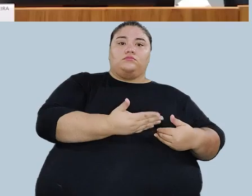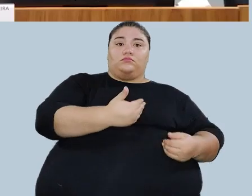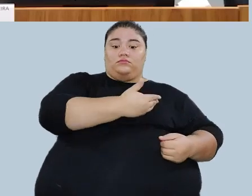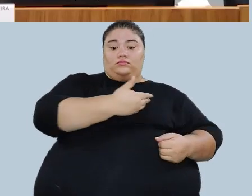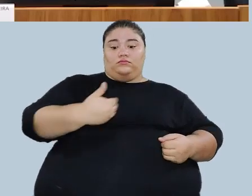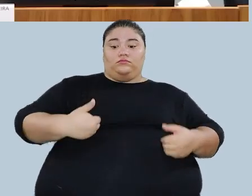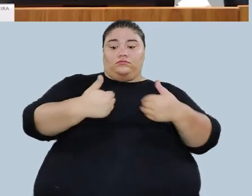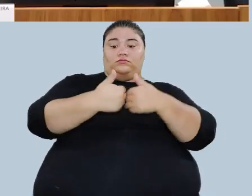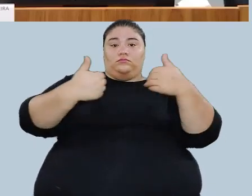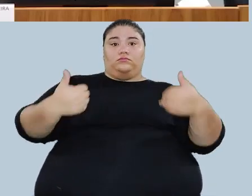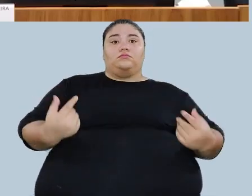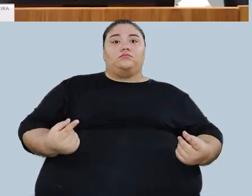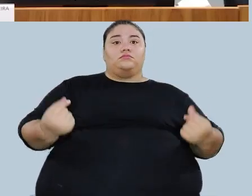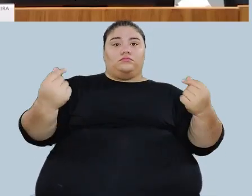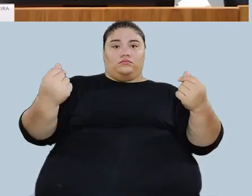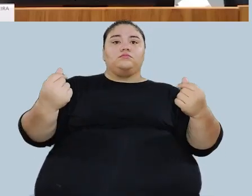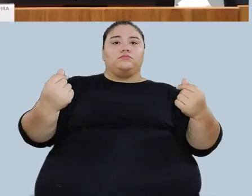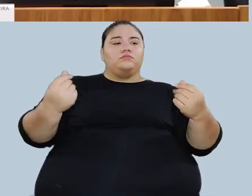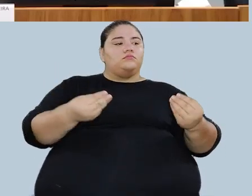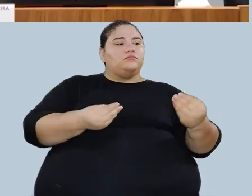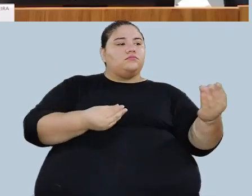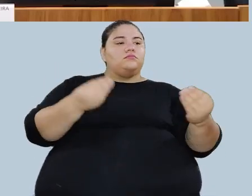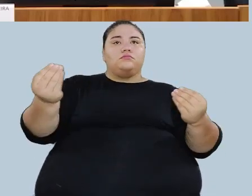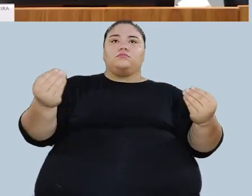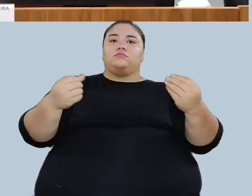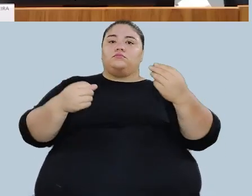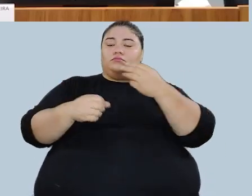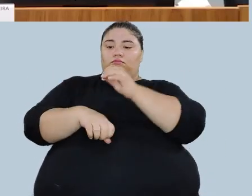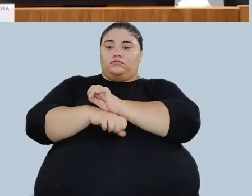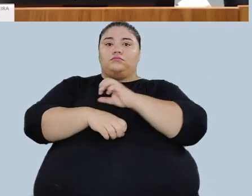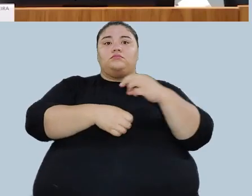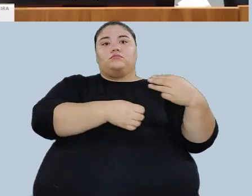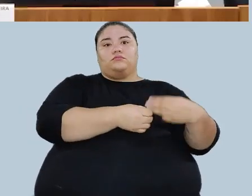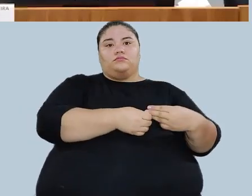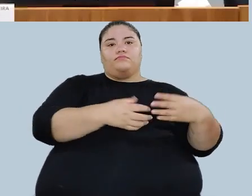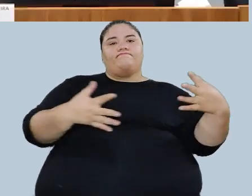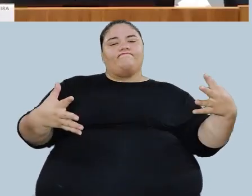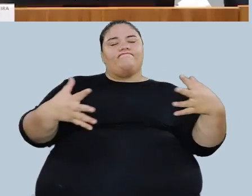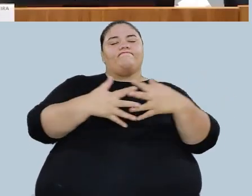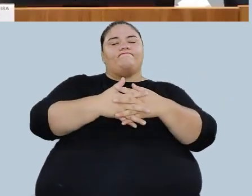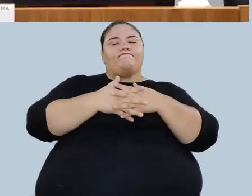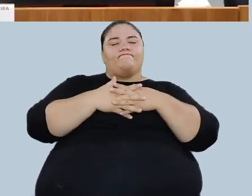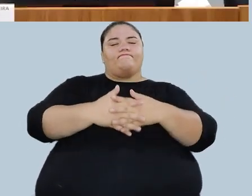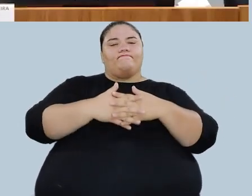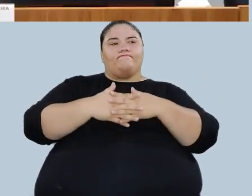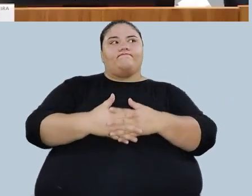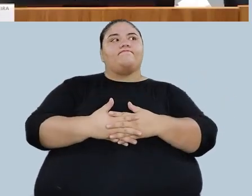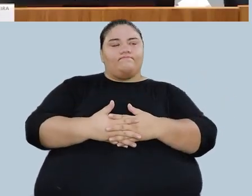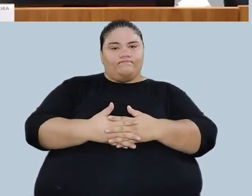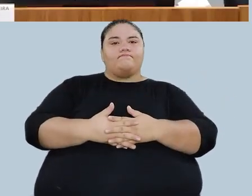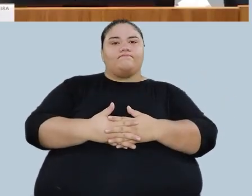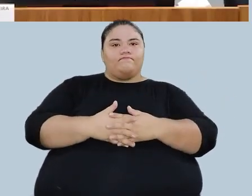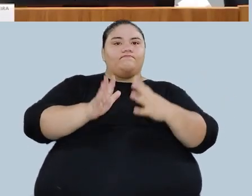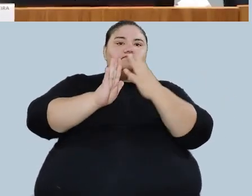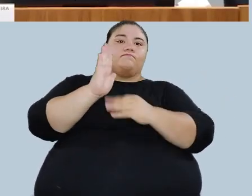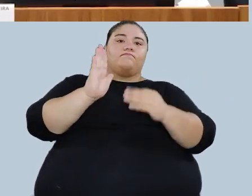então, separar esses valores apenas e atribuir, distribuir entre estados e municípios. Isso causaria talvez mais confusão do que